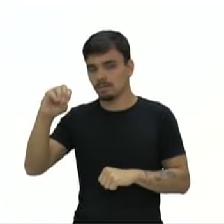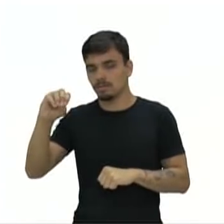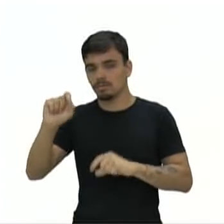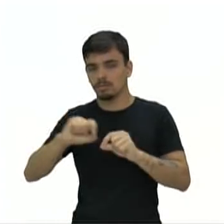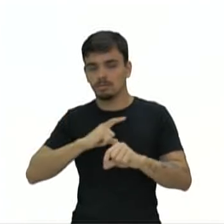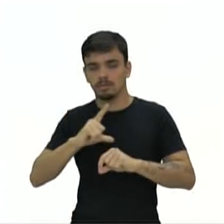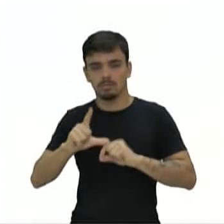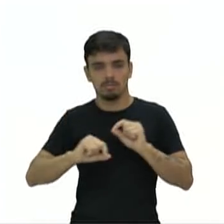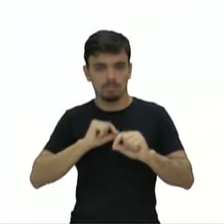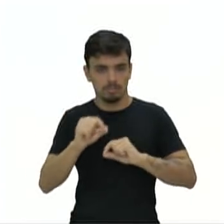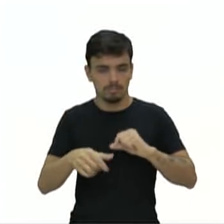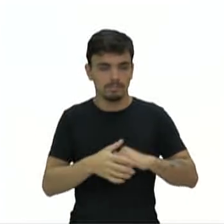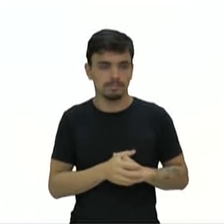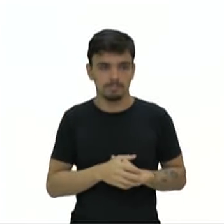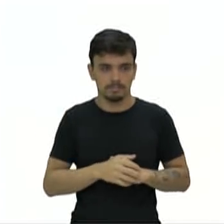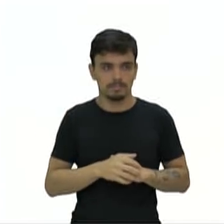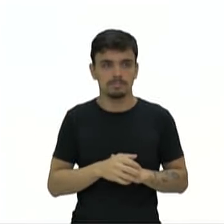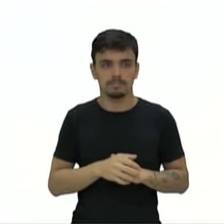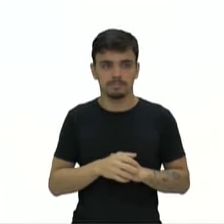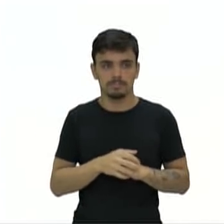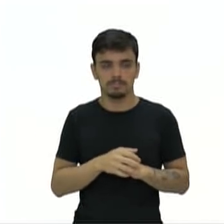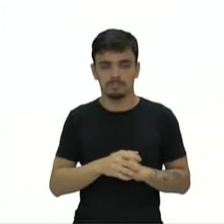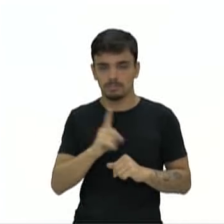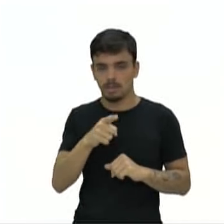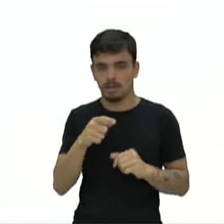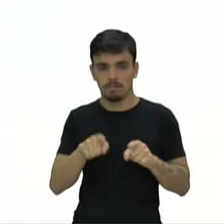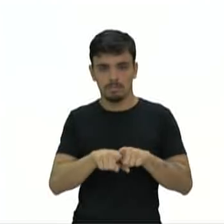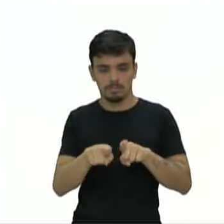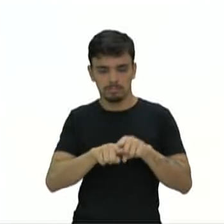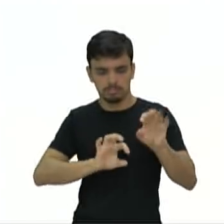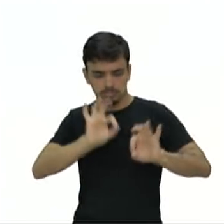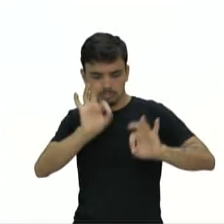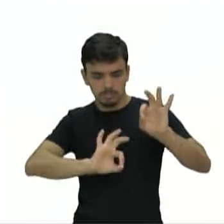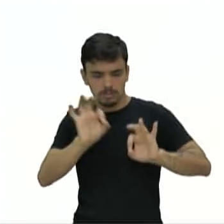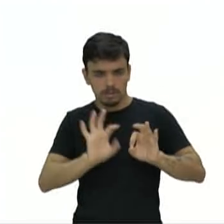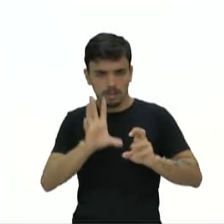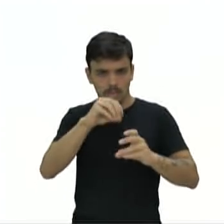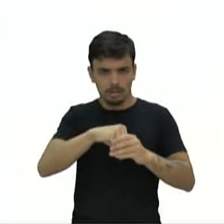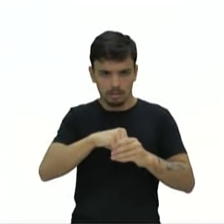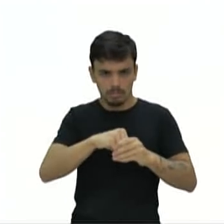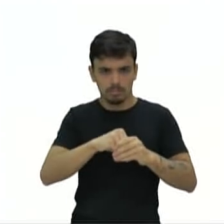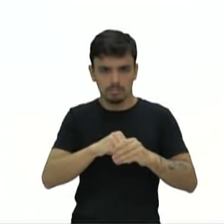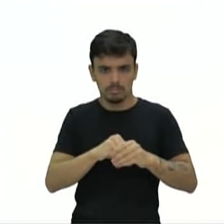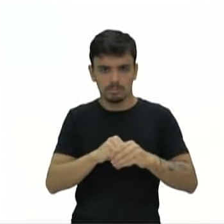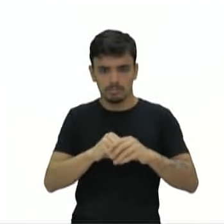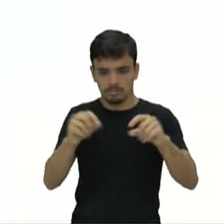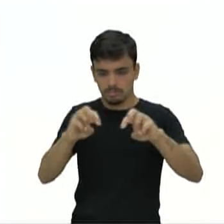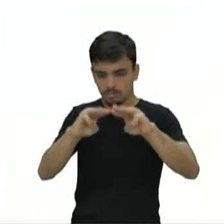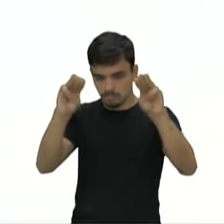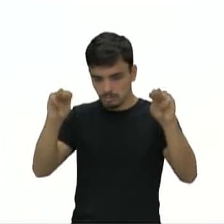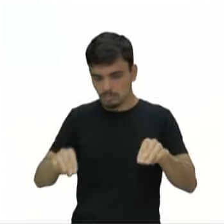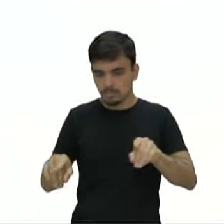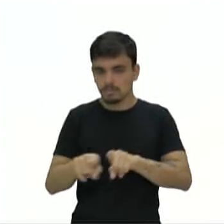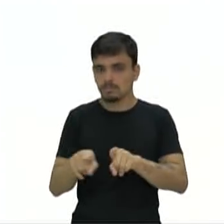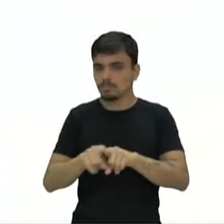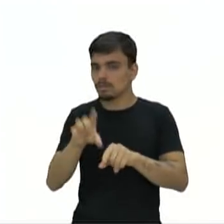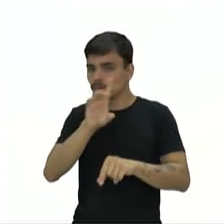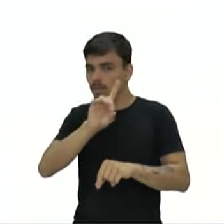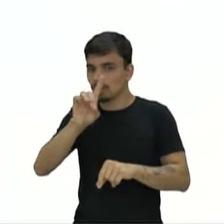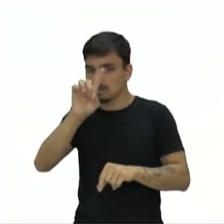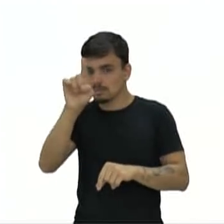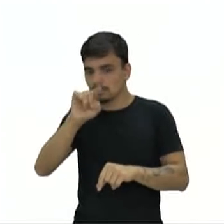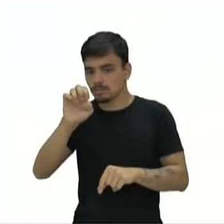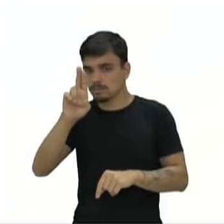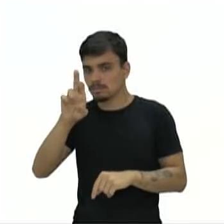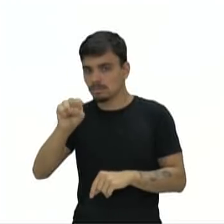obras de Fídias, que foi responsável por decorar o Partenon por dentro, que esculpiu Zeus no templo de Olímpia, uma estátua com